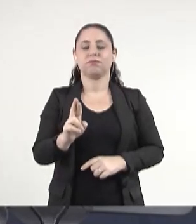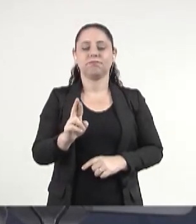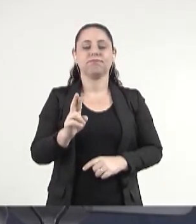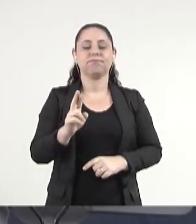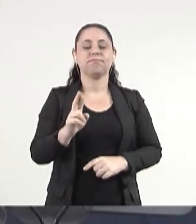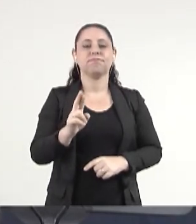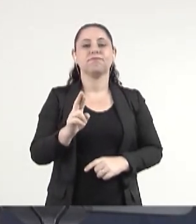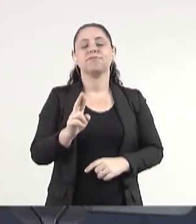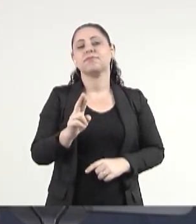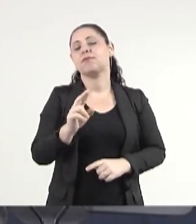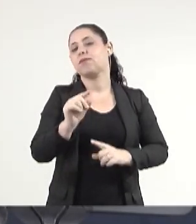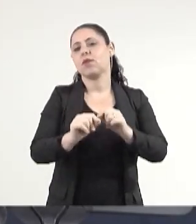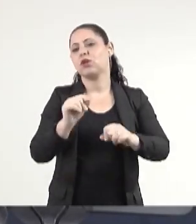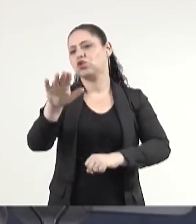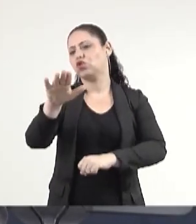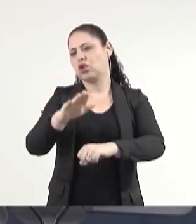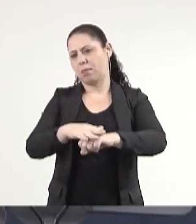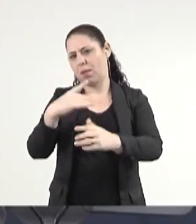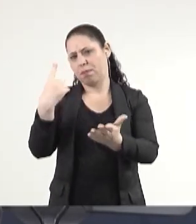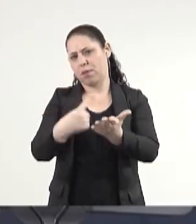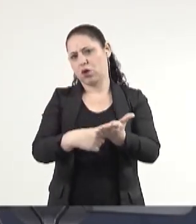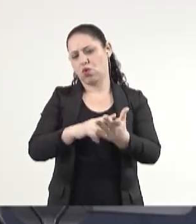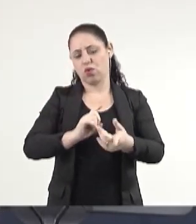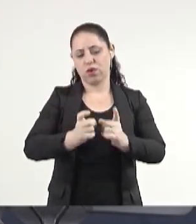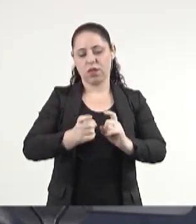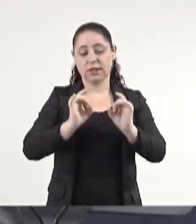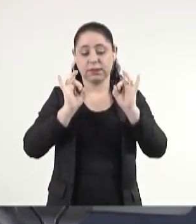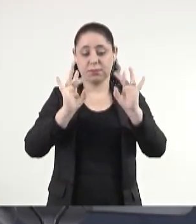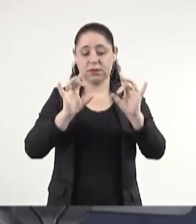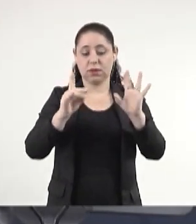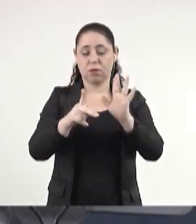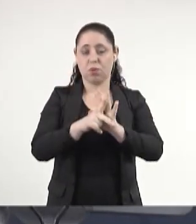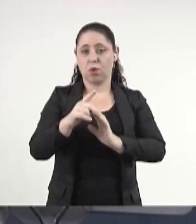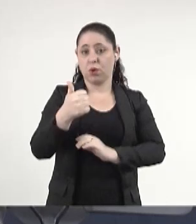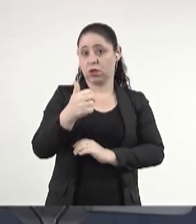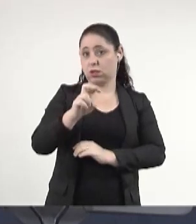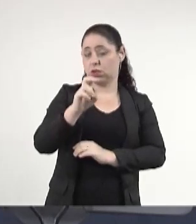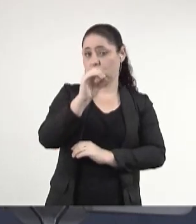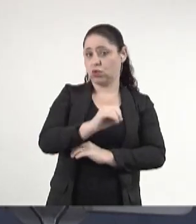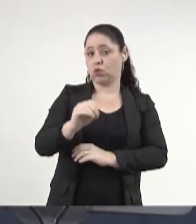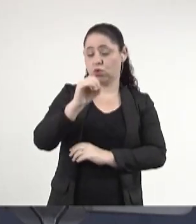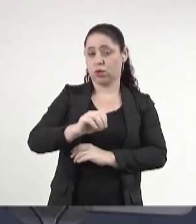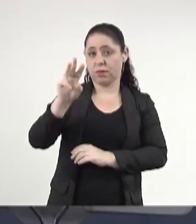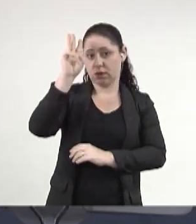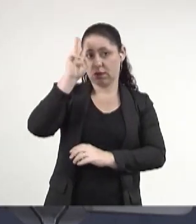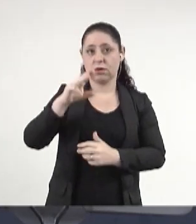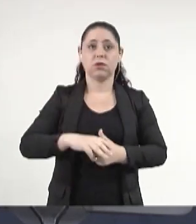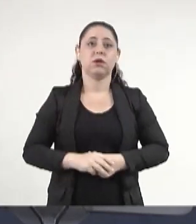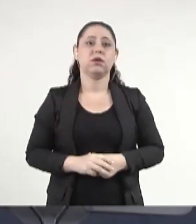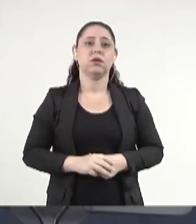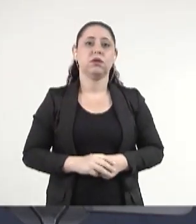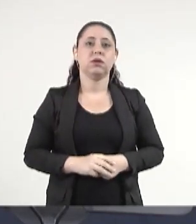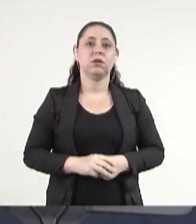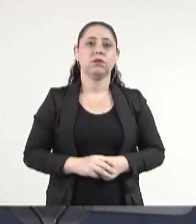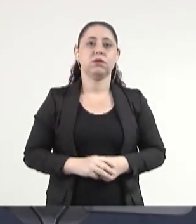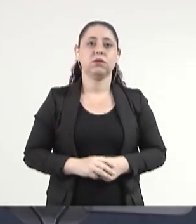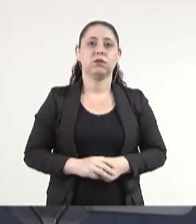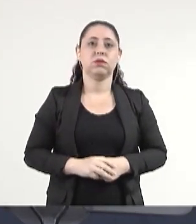a deputada Mara Caseiro, convocou reunião extraordinária nesta terça-feira, 15 de outubro. Ao todo,